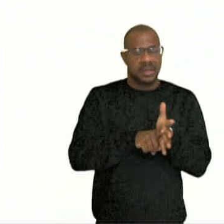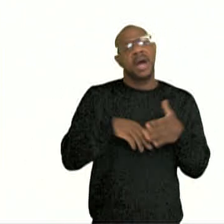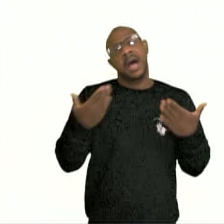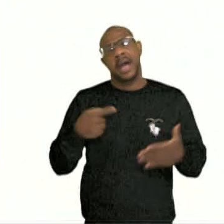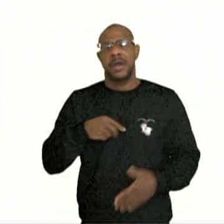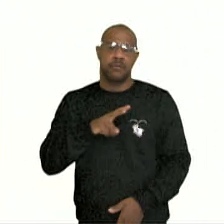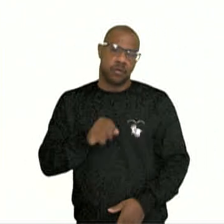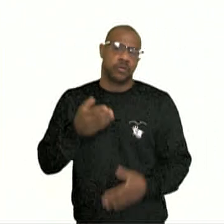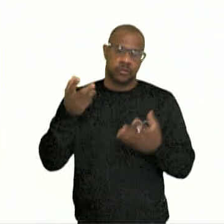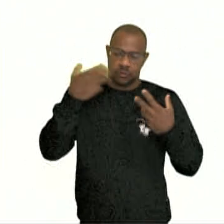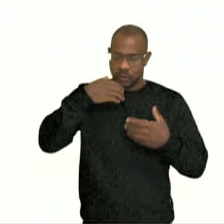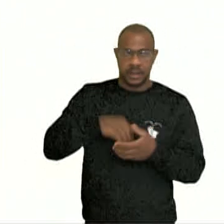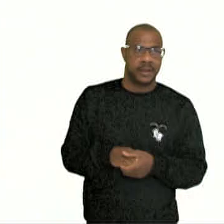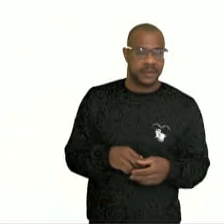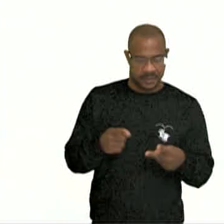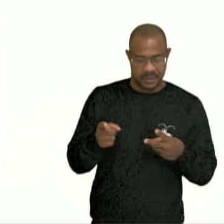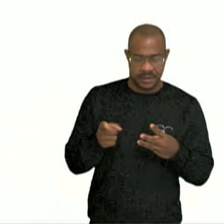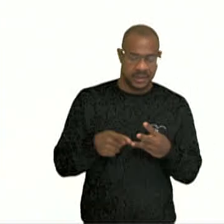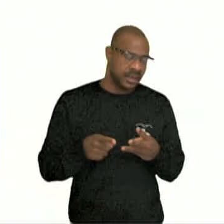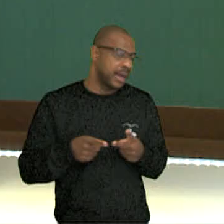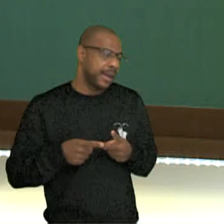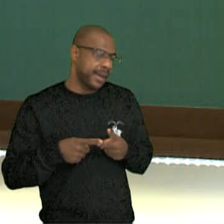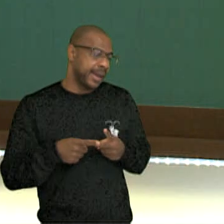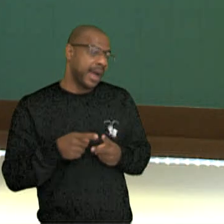Novamente o travessão, "A culpa é tua", disse o